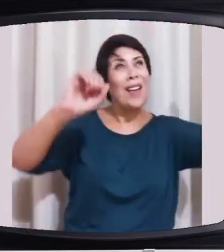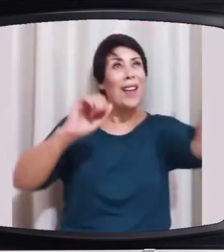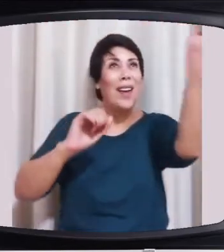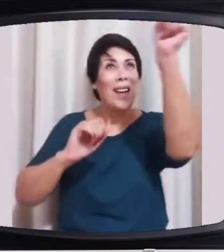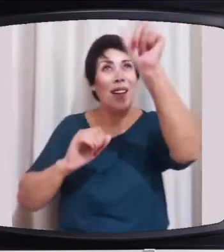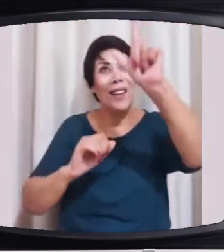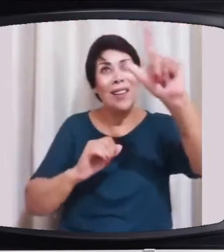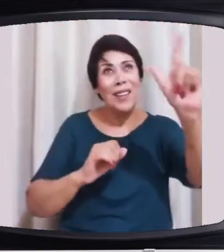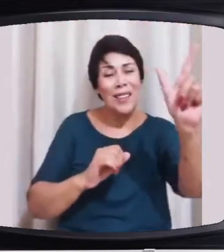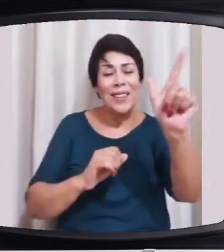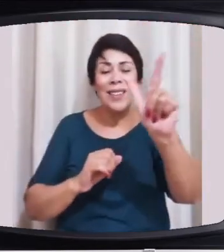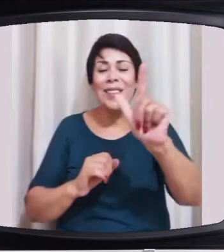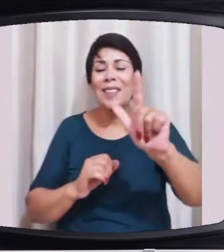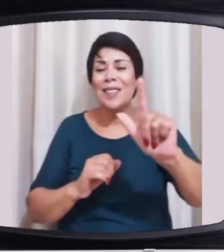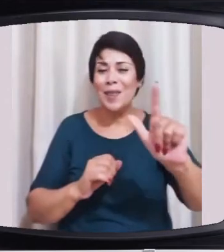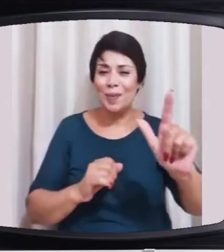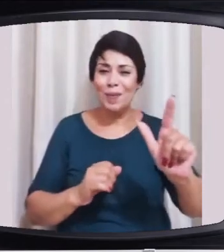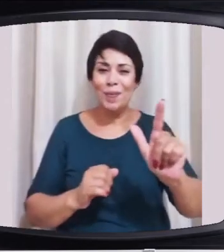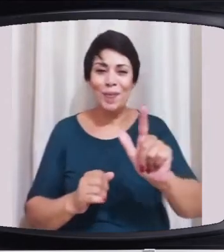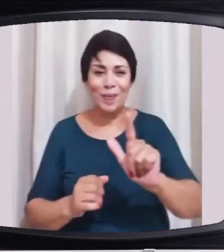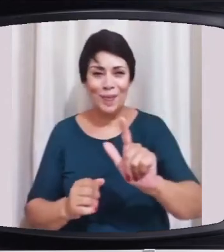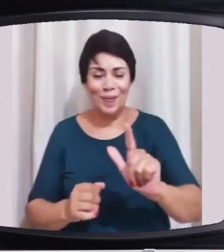playing again for you.